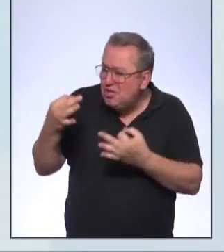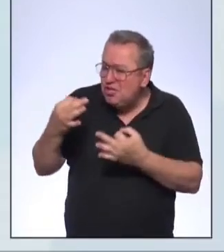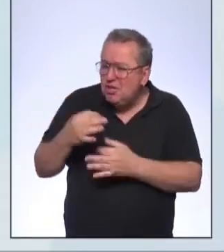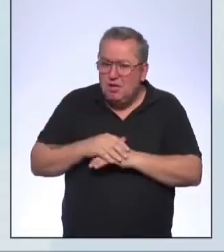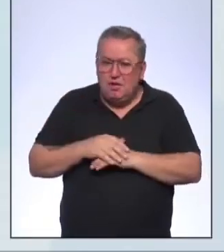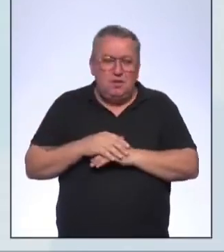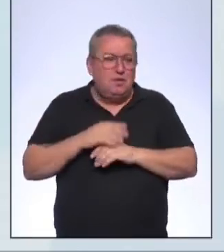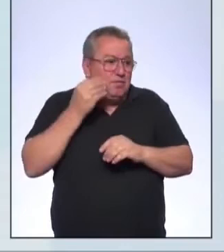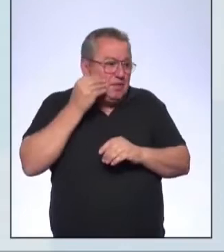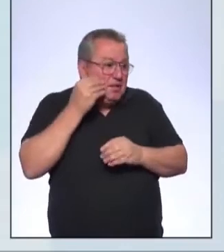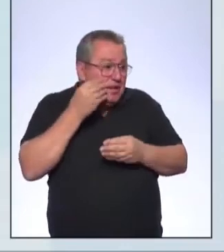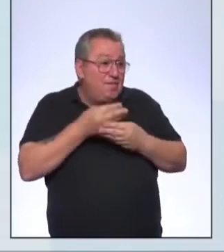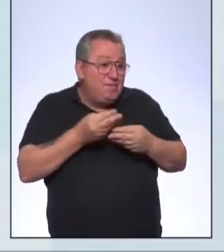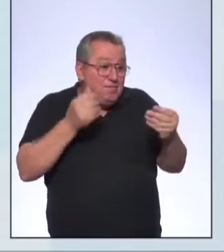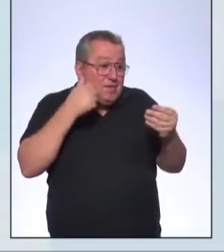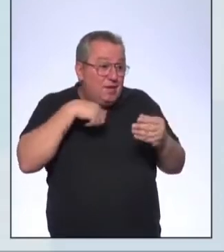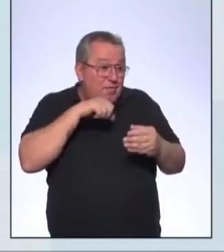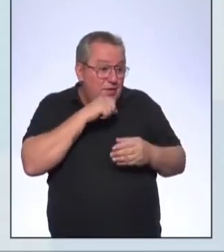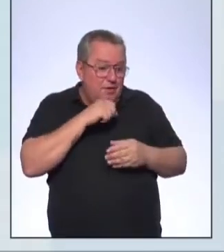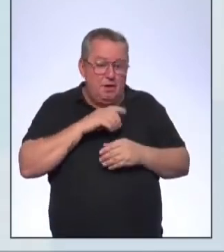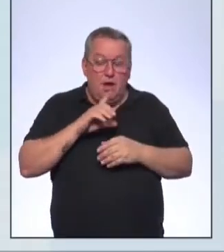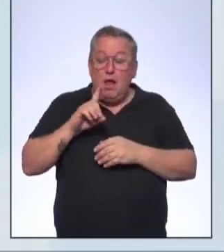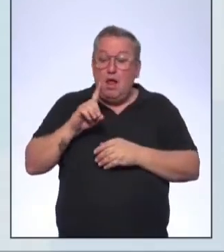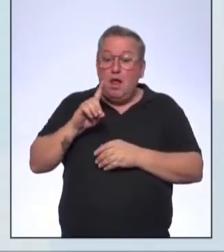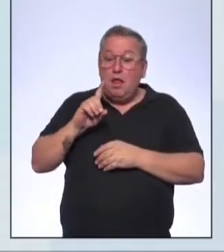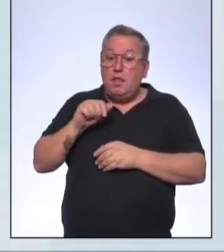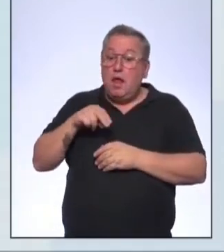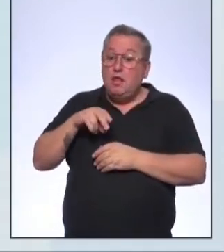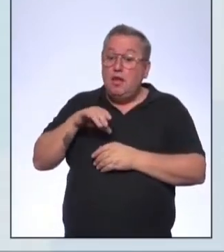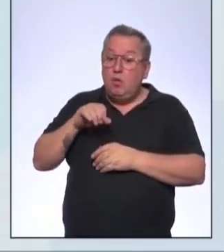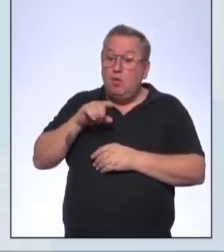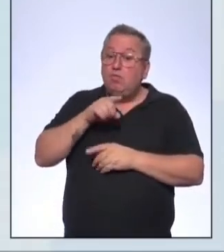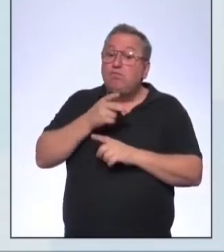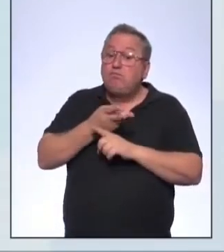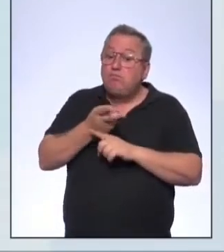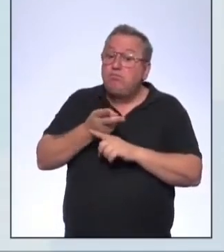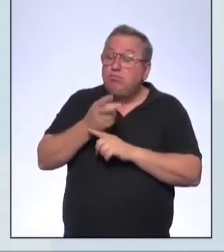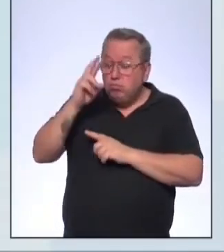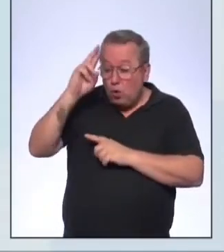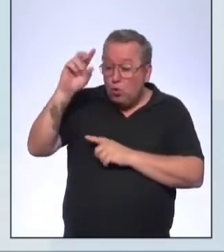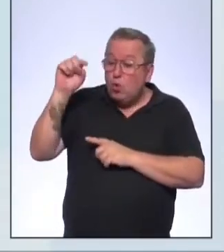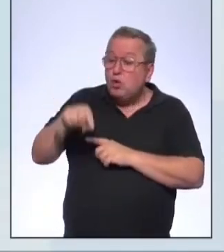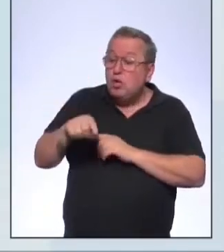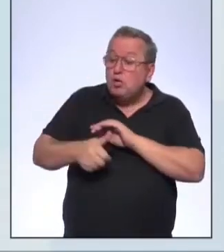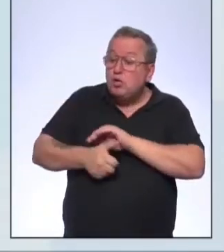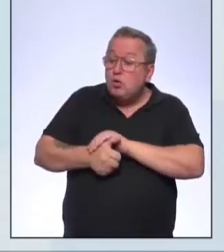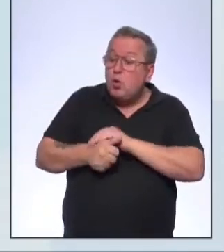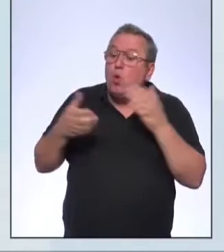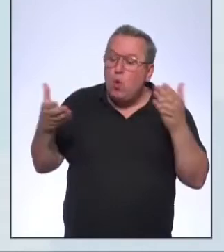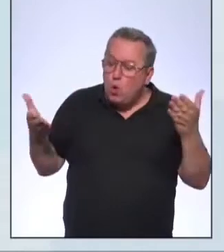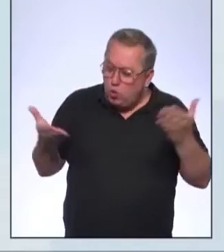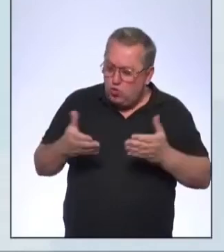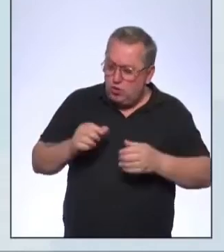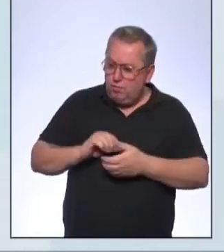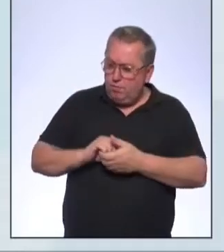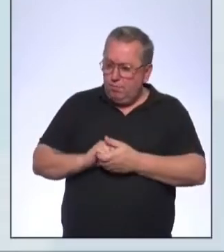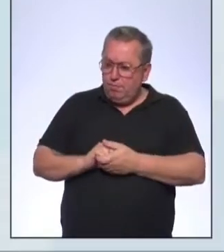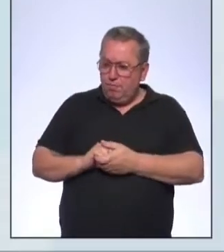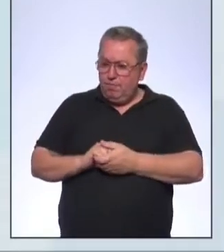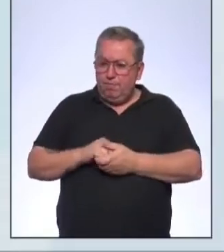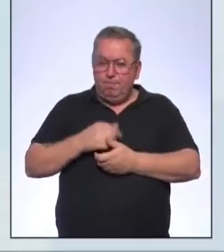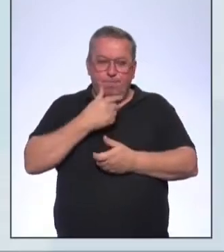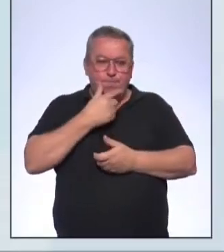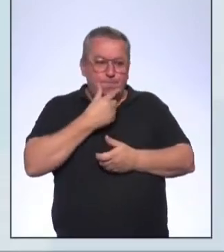menino para sensibilidade da mãe Danilo você vai procurar o dono da Tartaruga hoje mesmo e